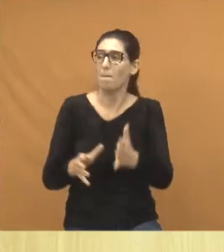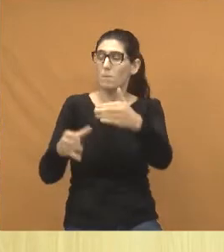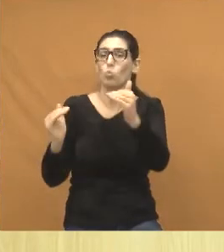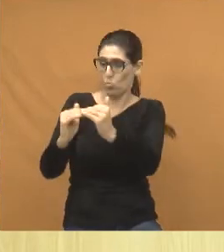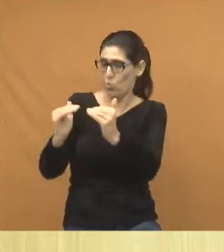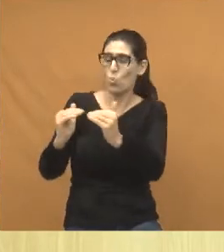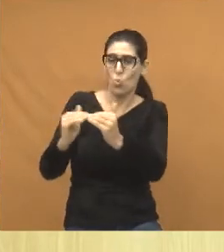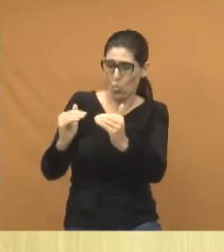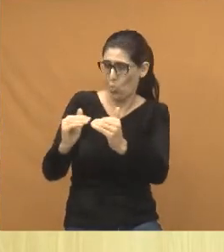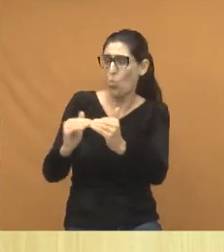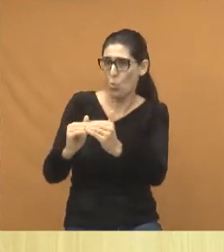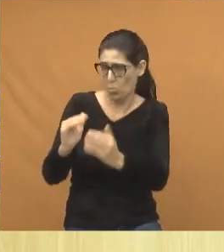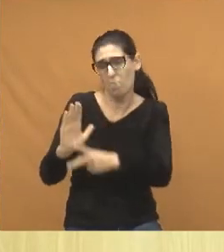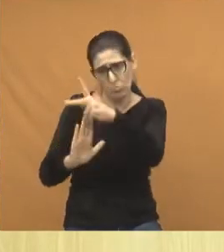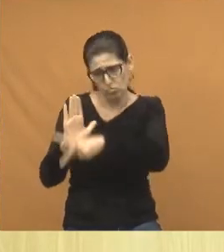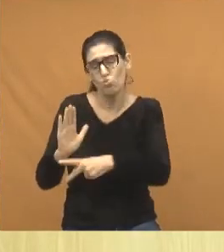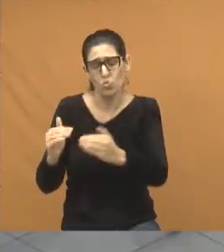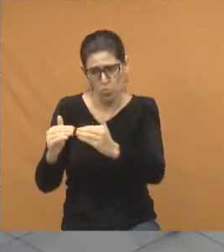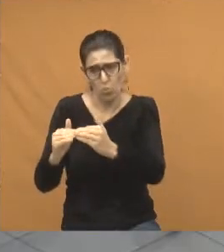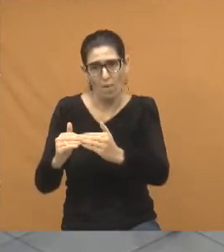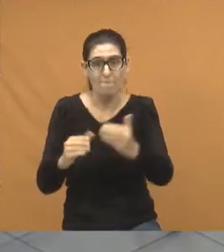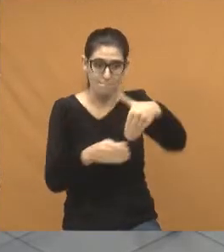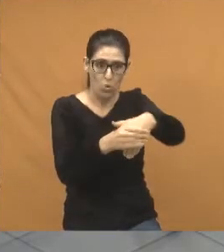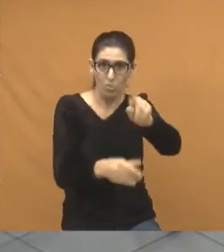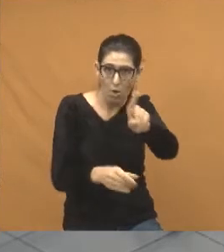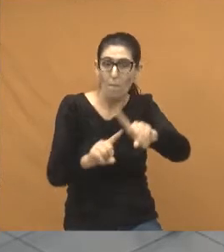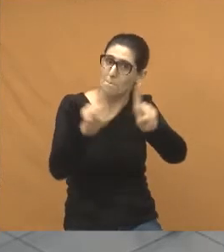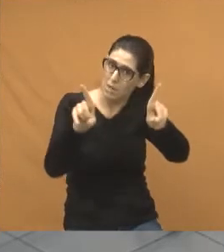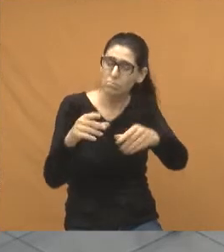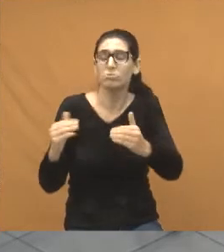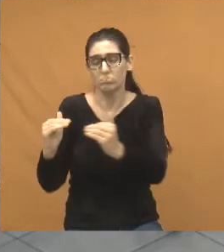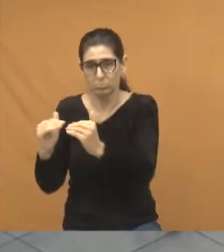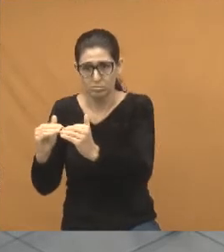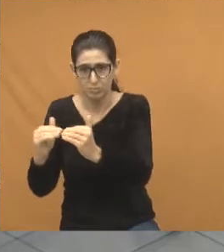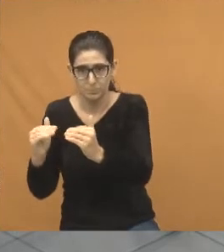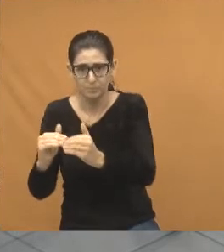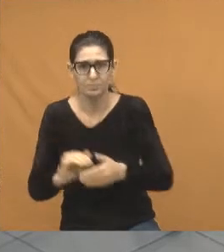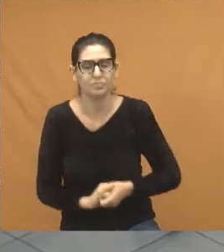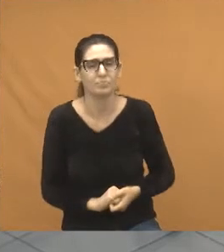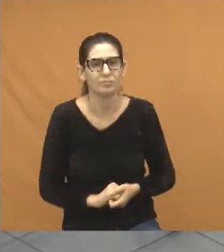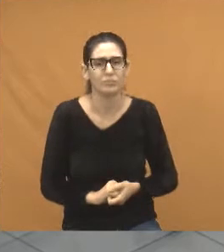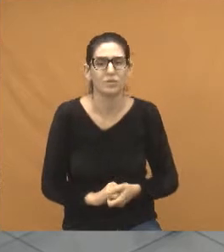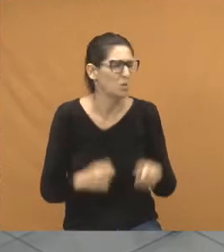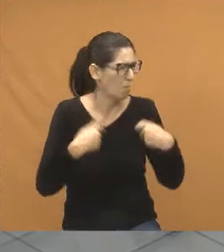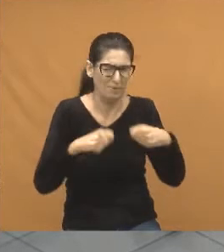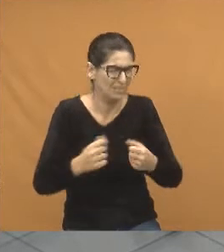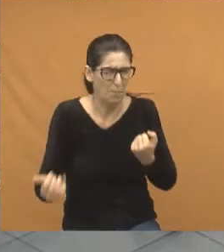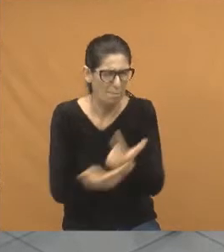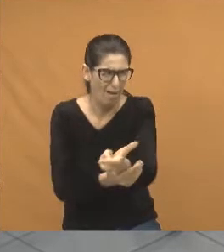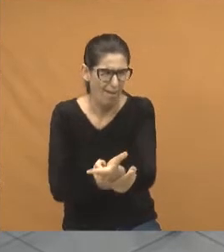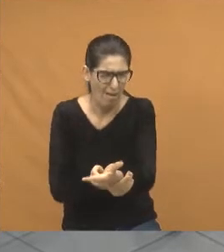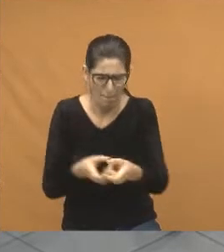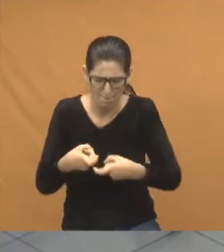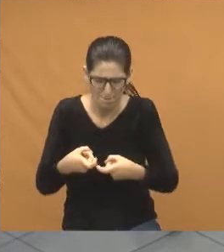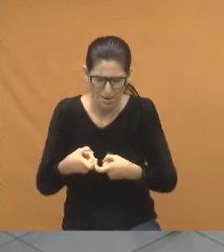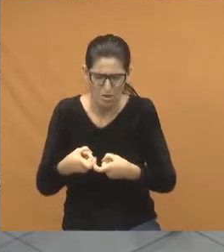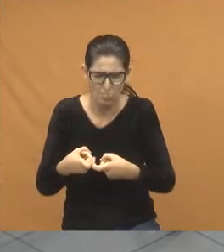projeto. Ô, presidente, mais uma vez, mais um motivo para ele não pagar convênio, né?